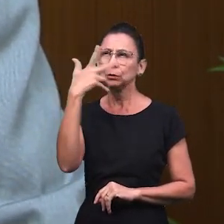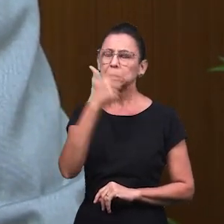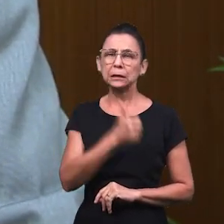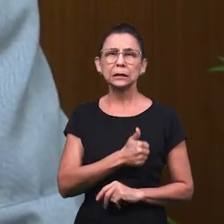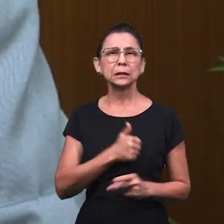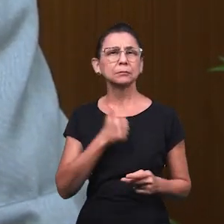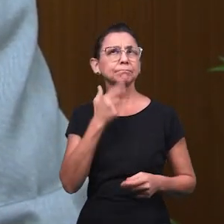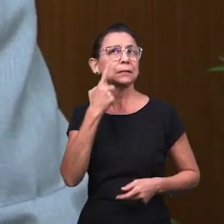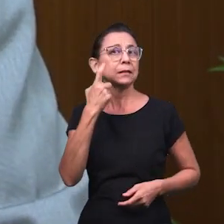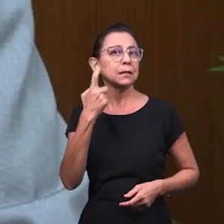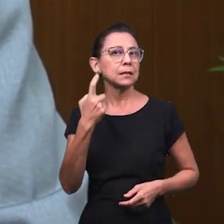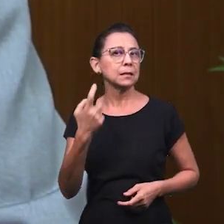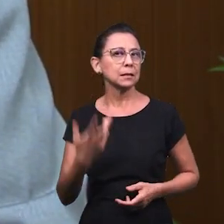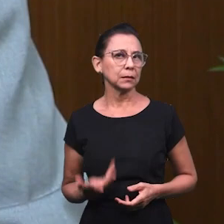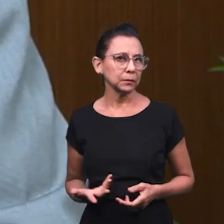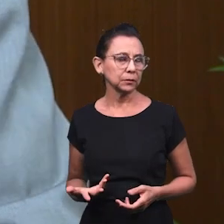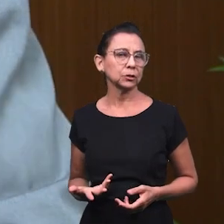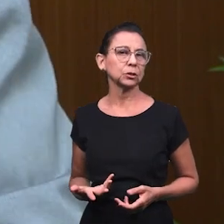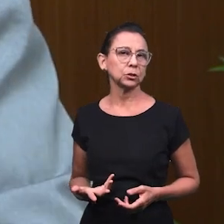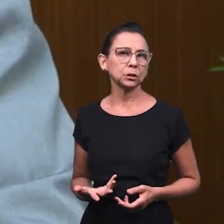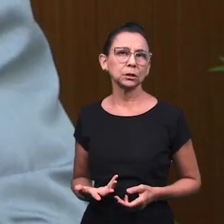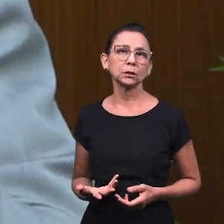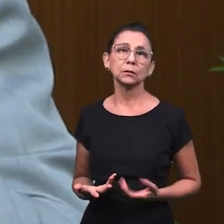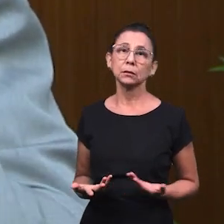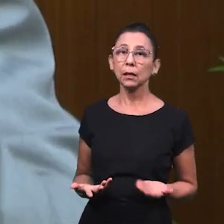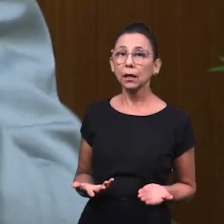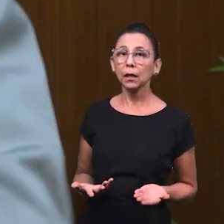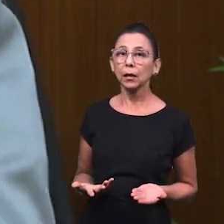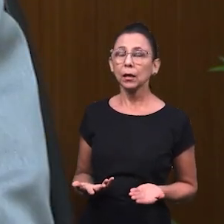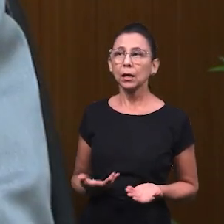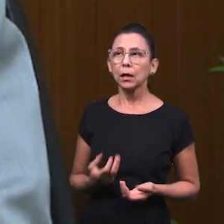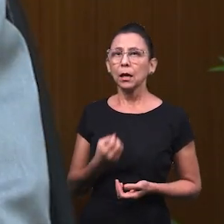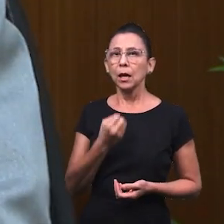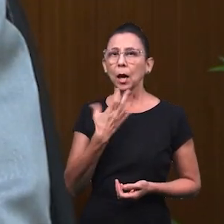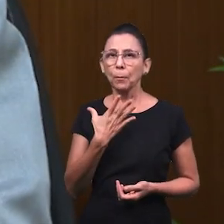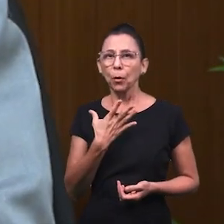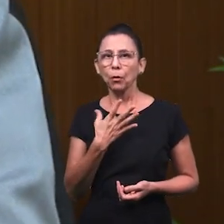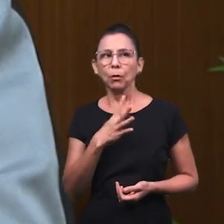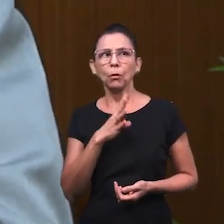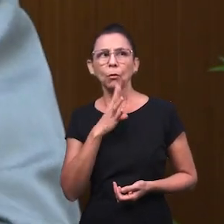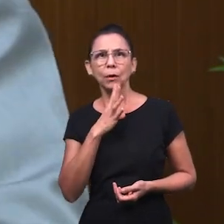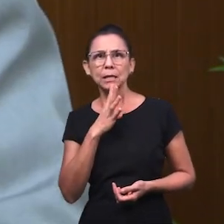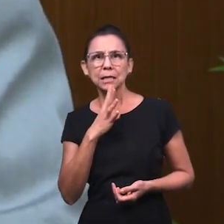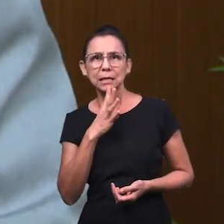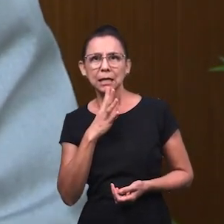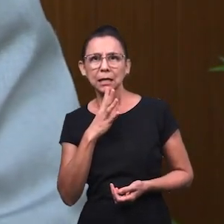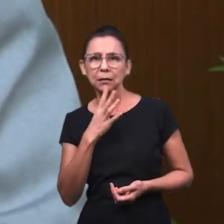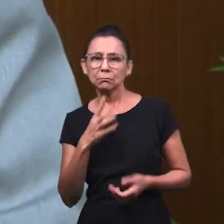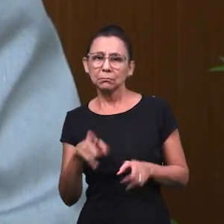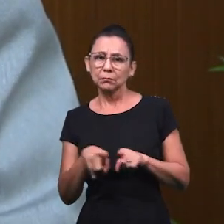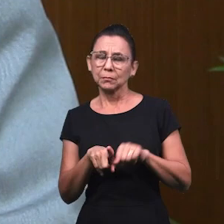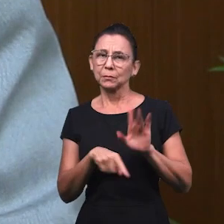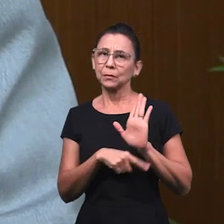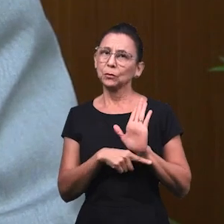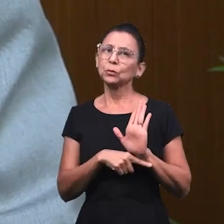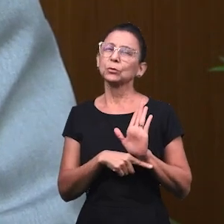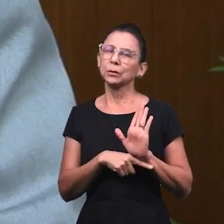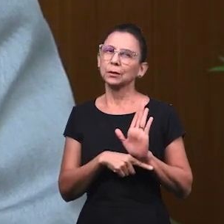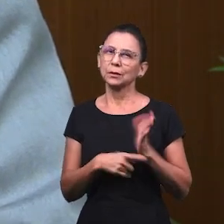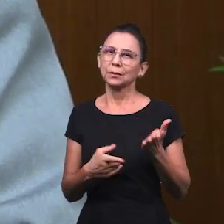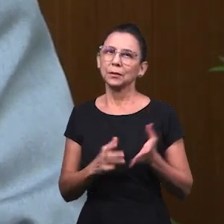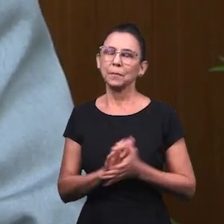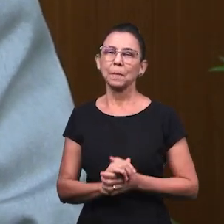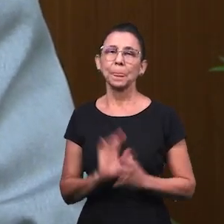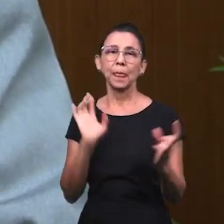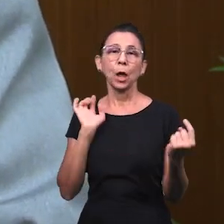interessantes e algo que sempre é interessante, é bom de você conhecer, que até te ajuda. Esse é o